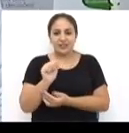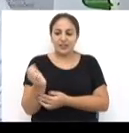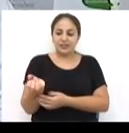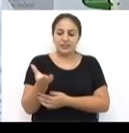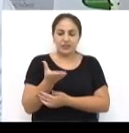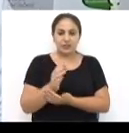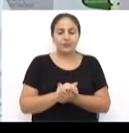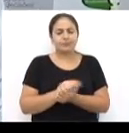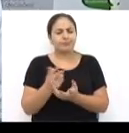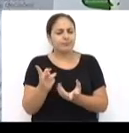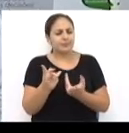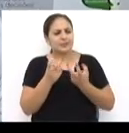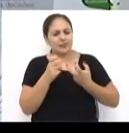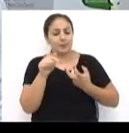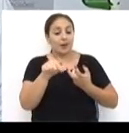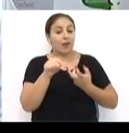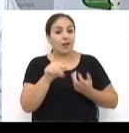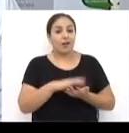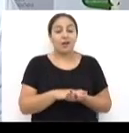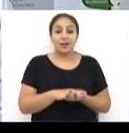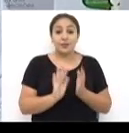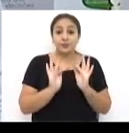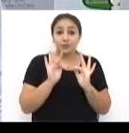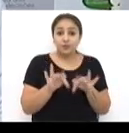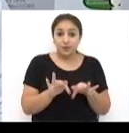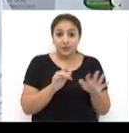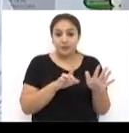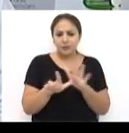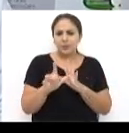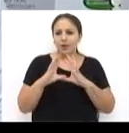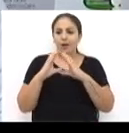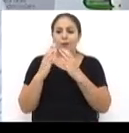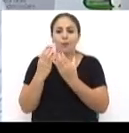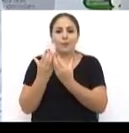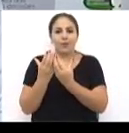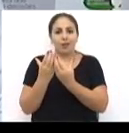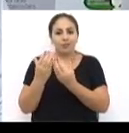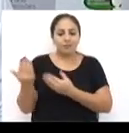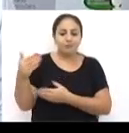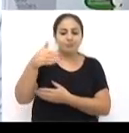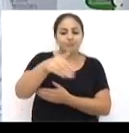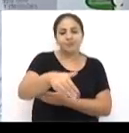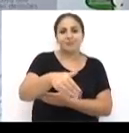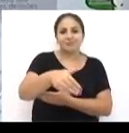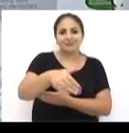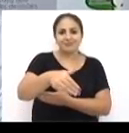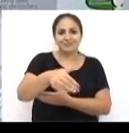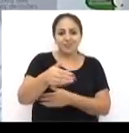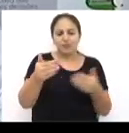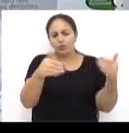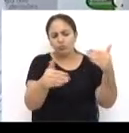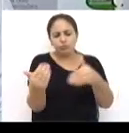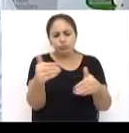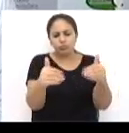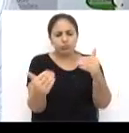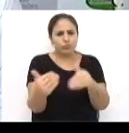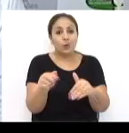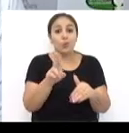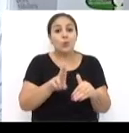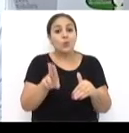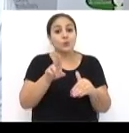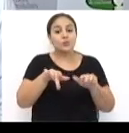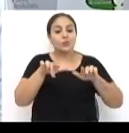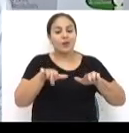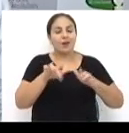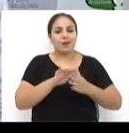é notório, Ana, lá você vê os fins de semana toda a comunidade da região usando o espaço público lá da